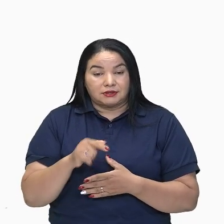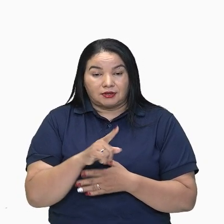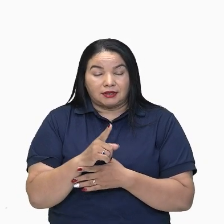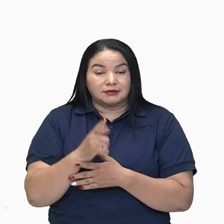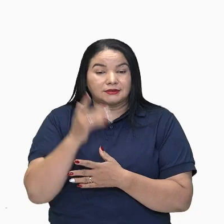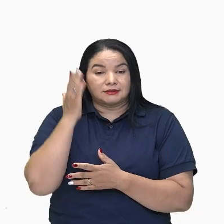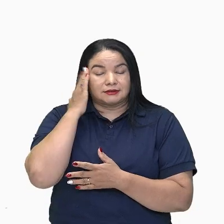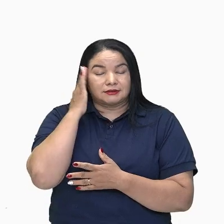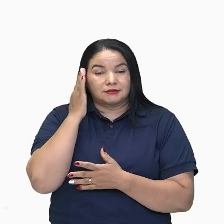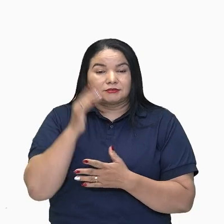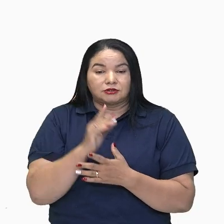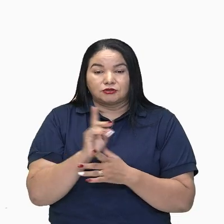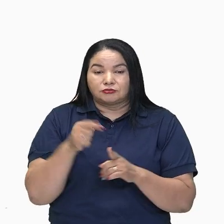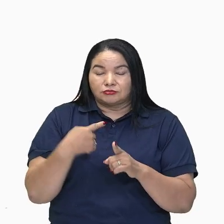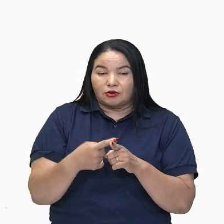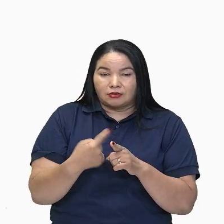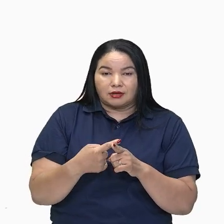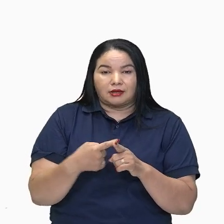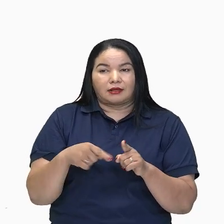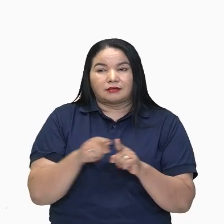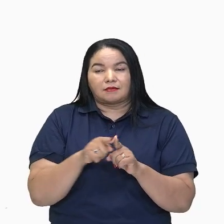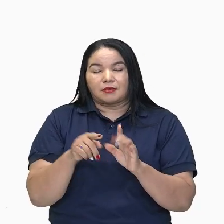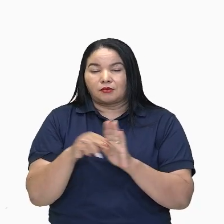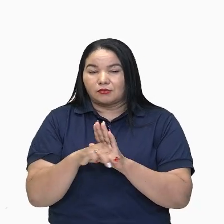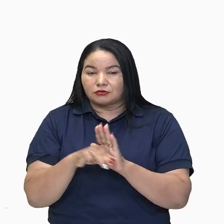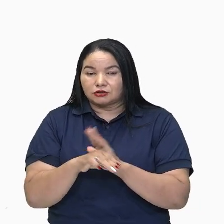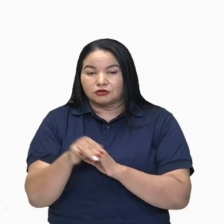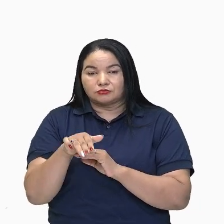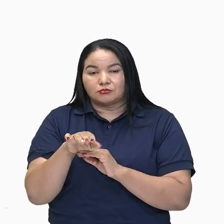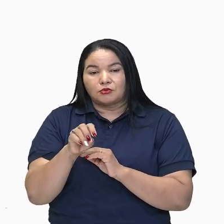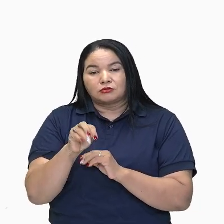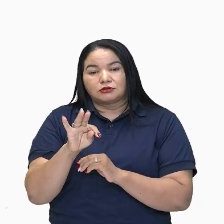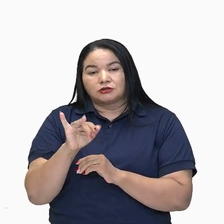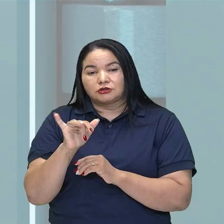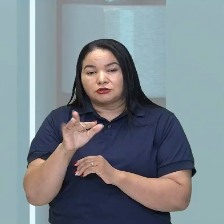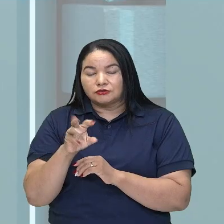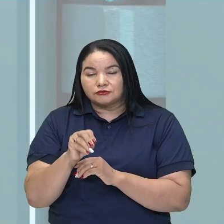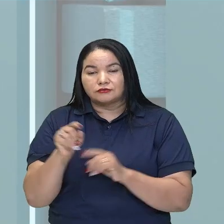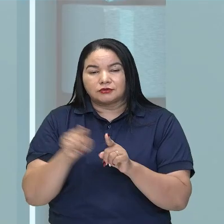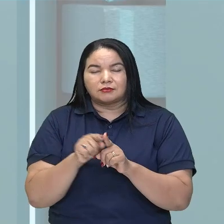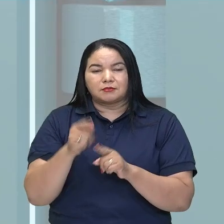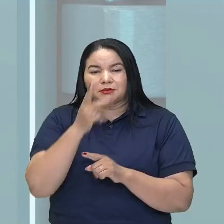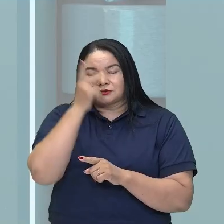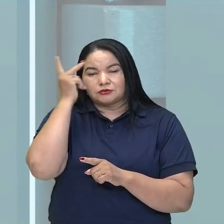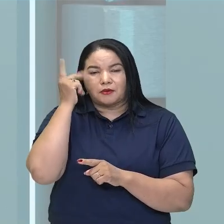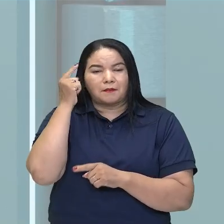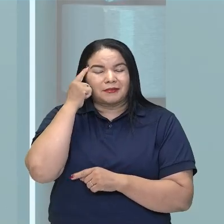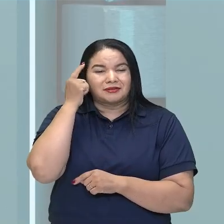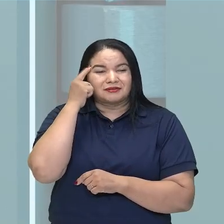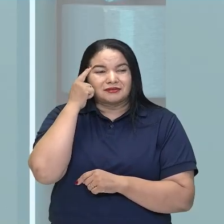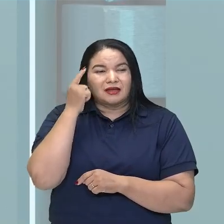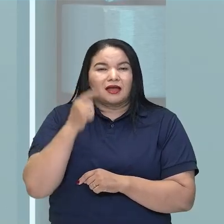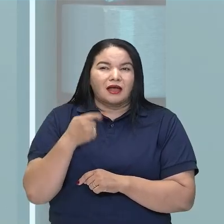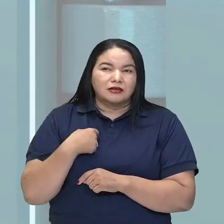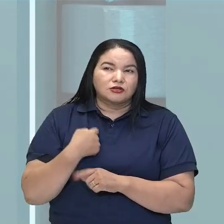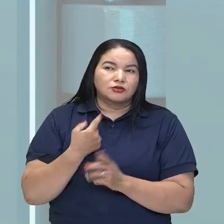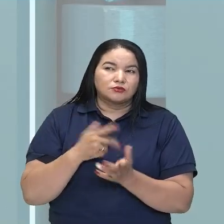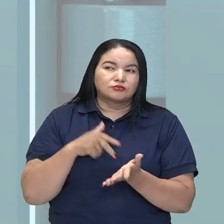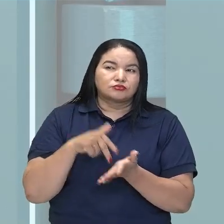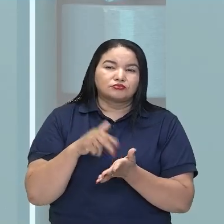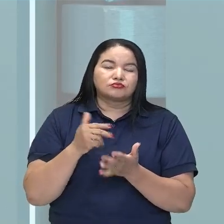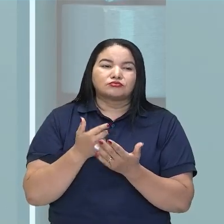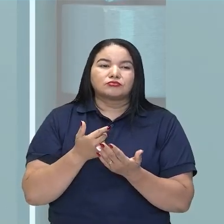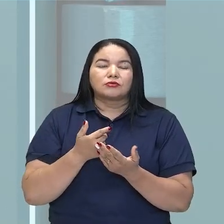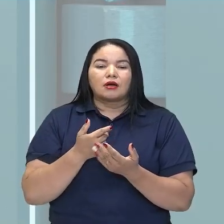razões, os motivos que levam determinada pessoa a pensar de determinado modo, você tem que se posicionar também. Se